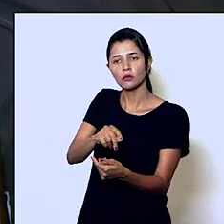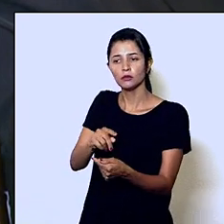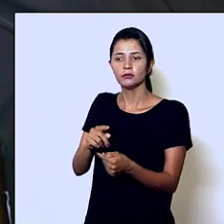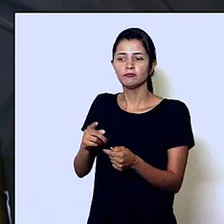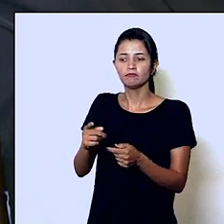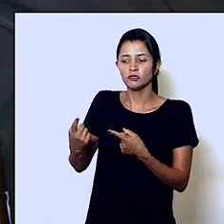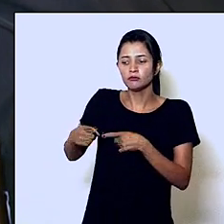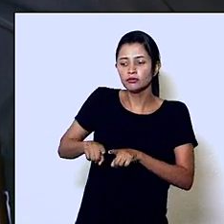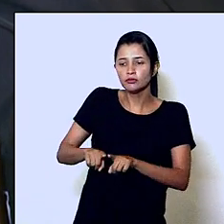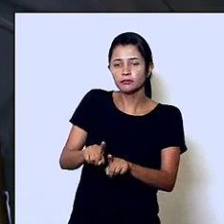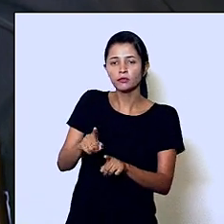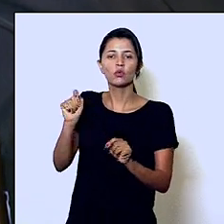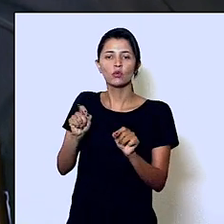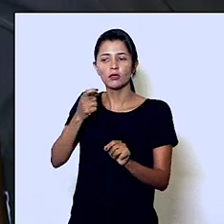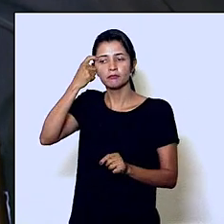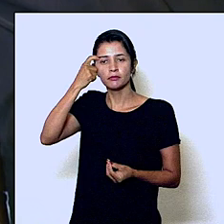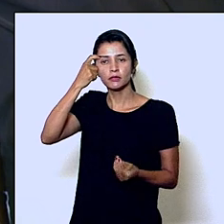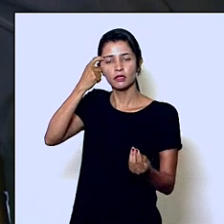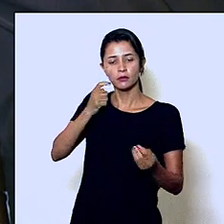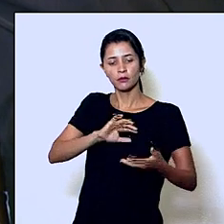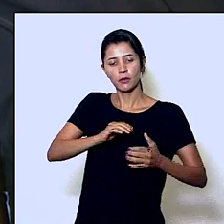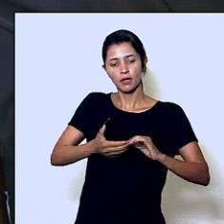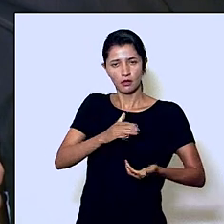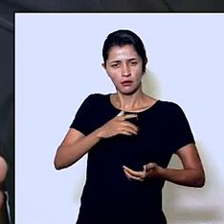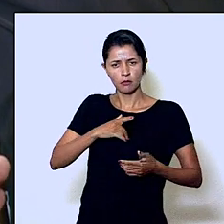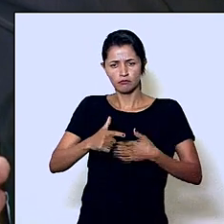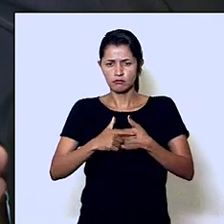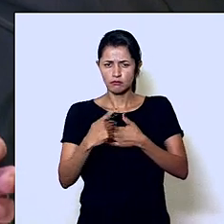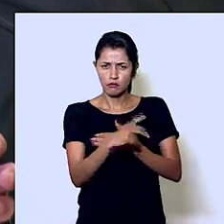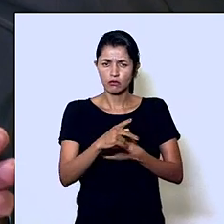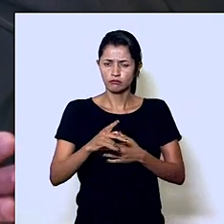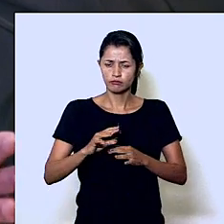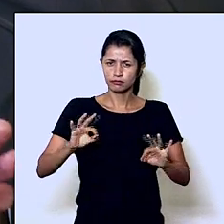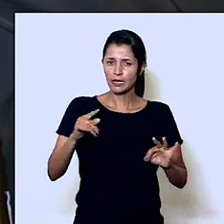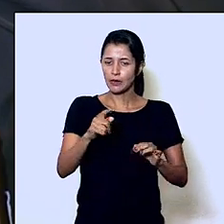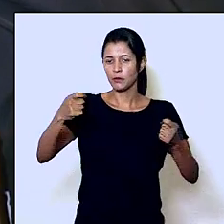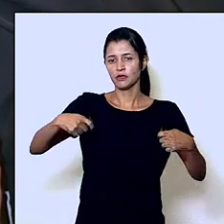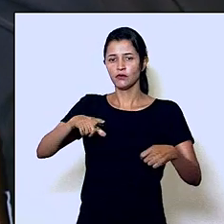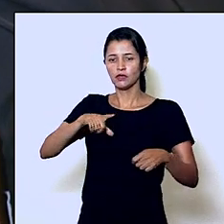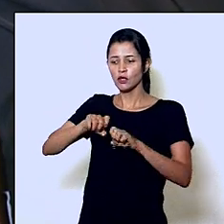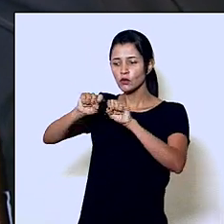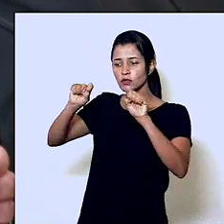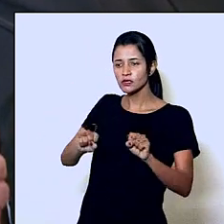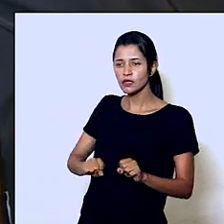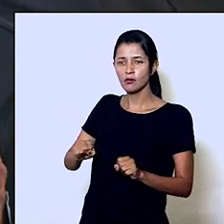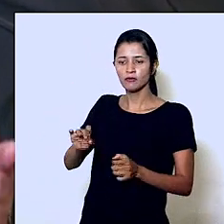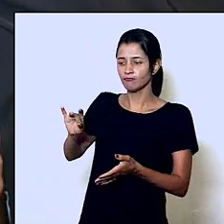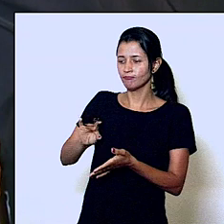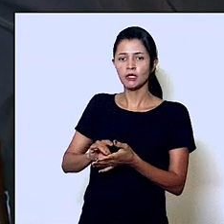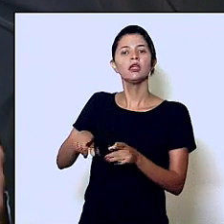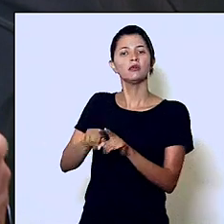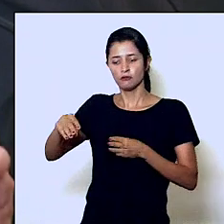que, se o Itamaraty quisesse bem executar suas atribuições legais, deveria dispor de um sistema tão eficiente e flexível quanto o de